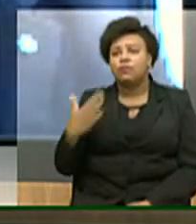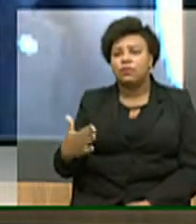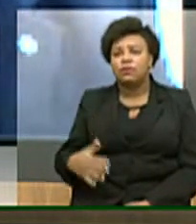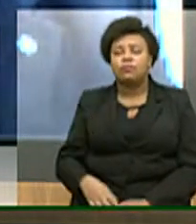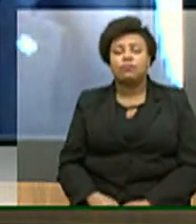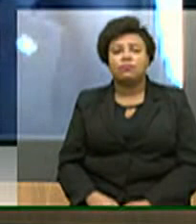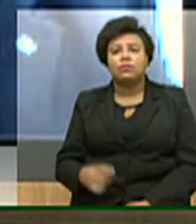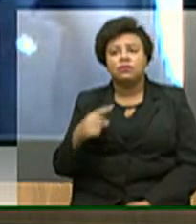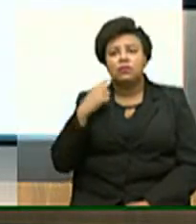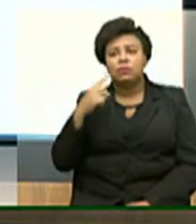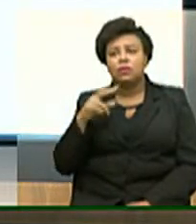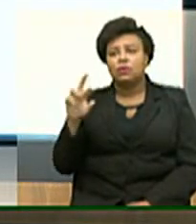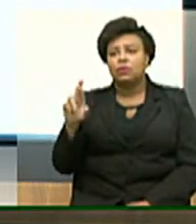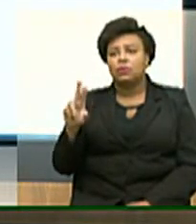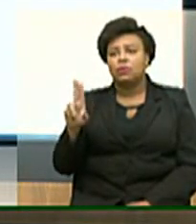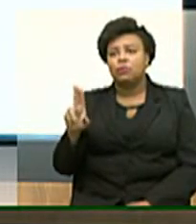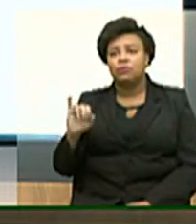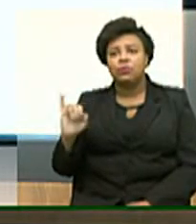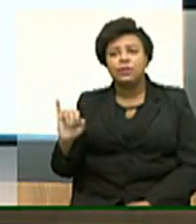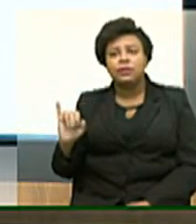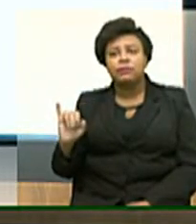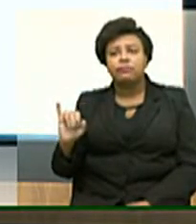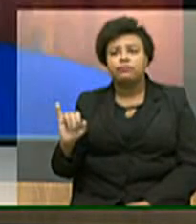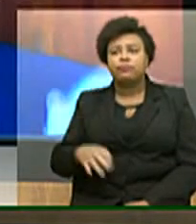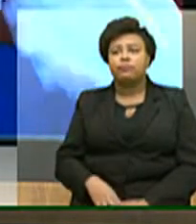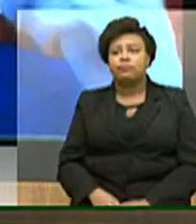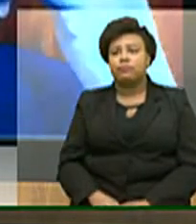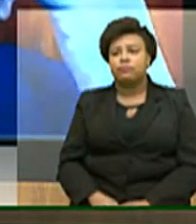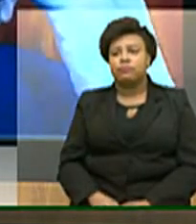Favorável. Deputado Rui Ligarai.